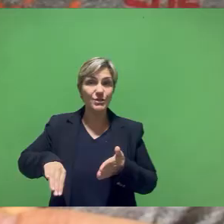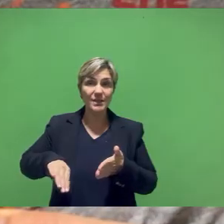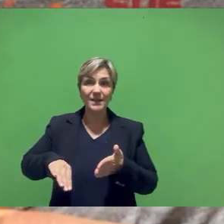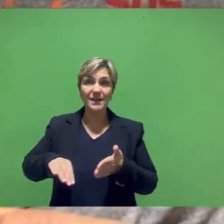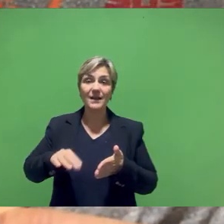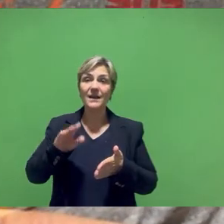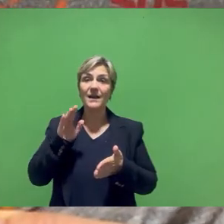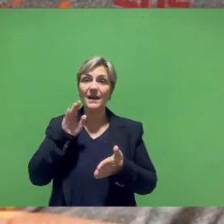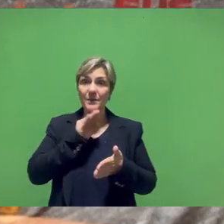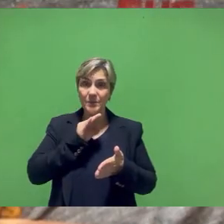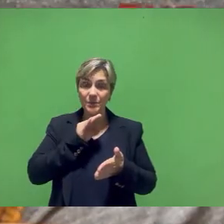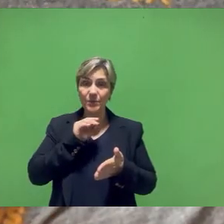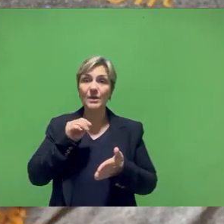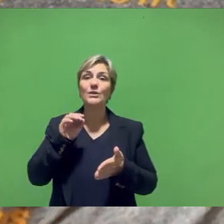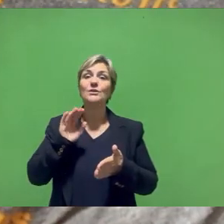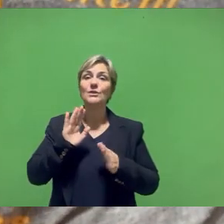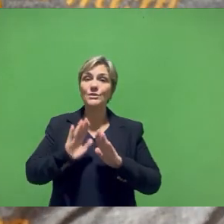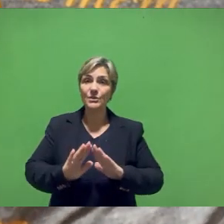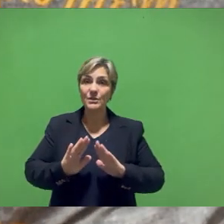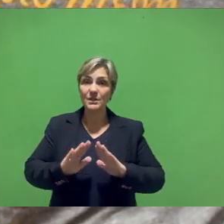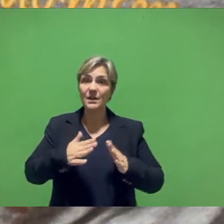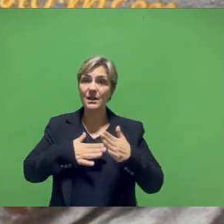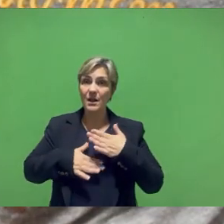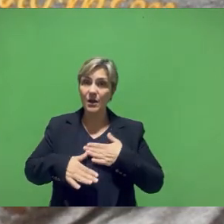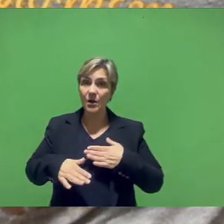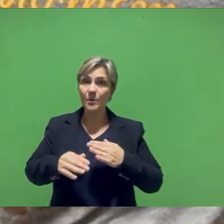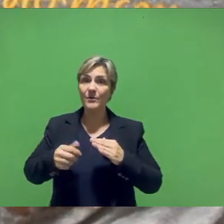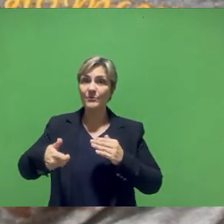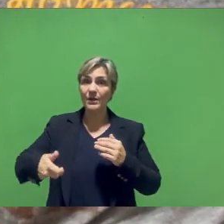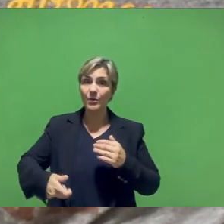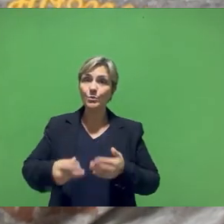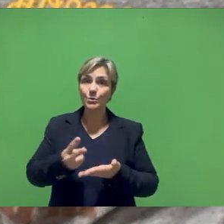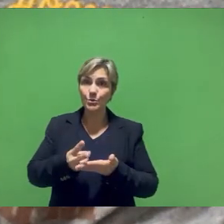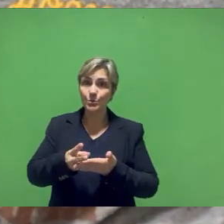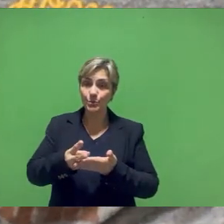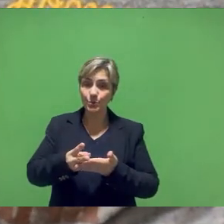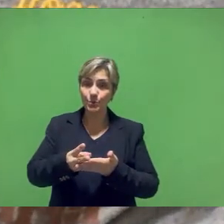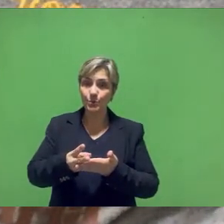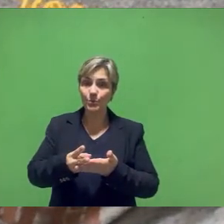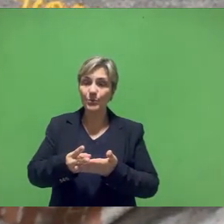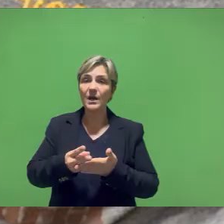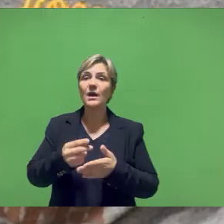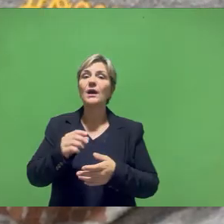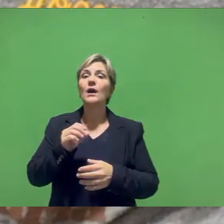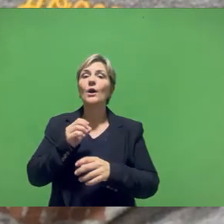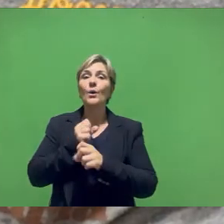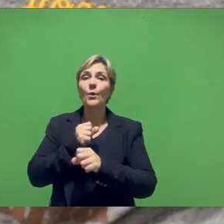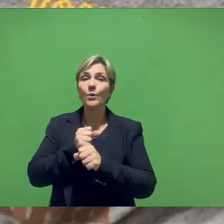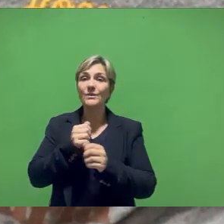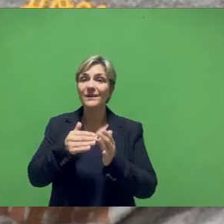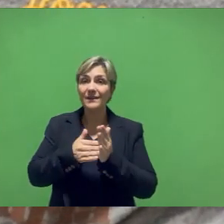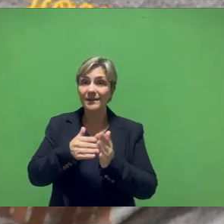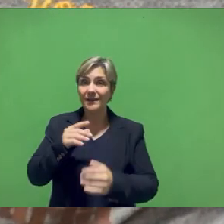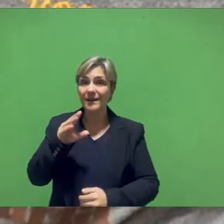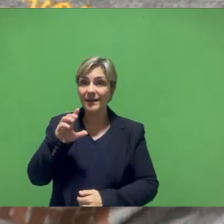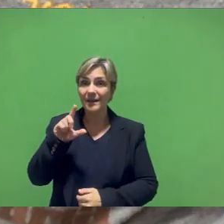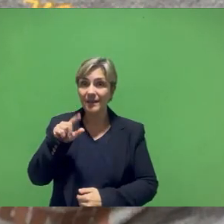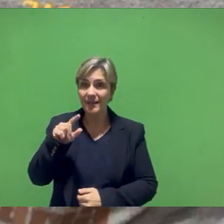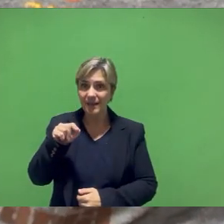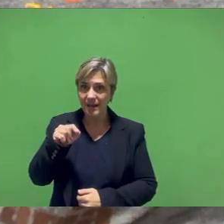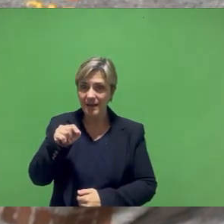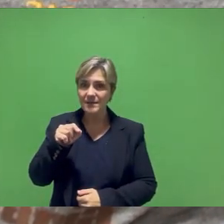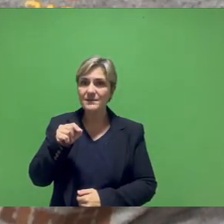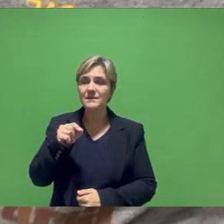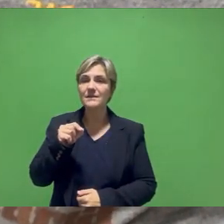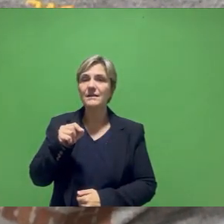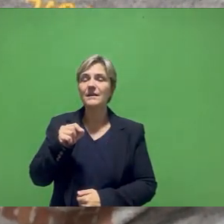imediatamente. A gente deixa, fica quietinha, fica segurando conta até 10, bem lento,